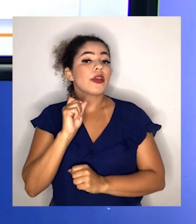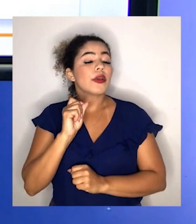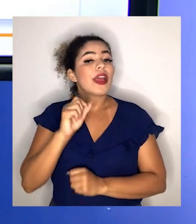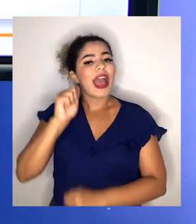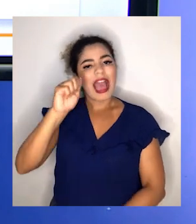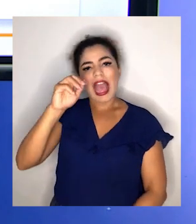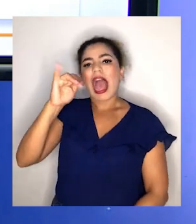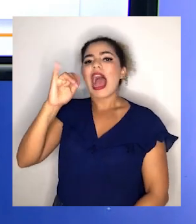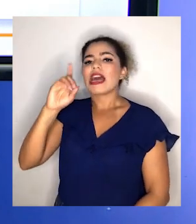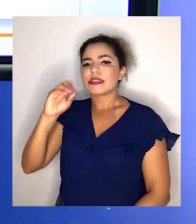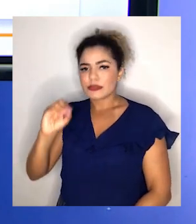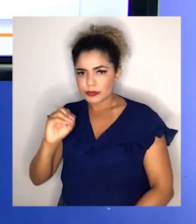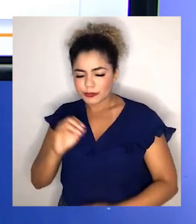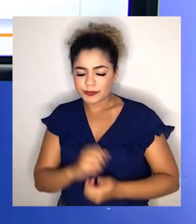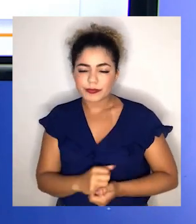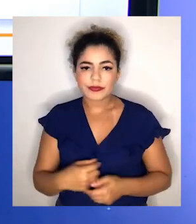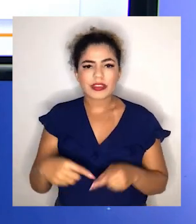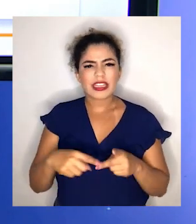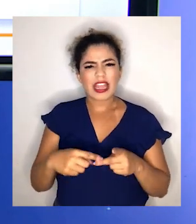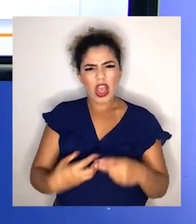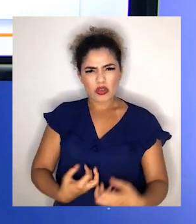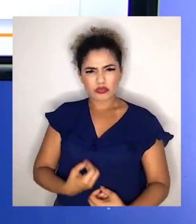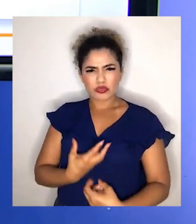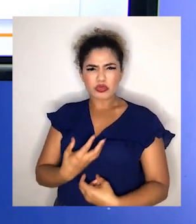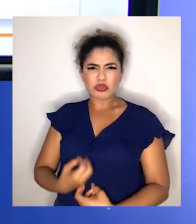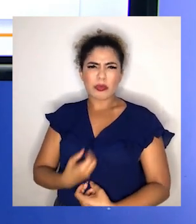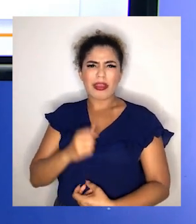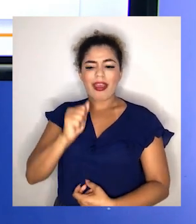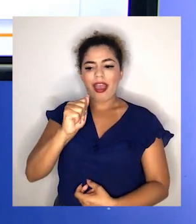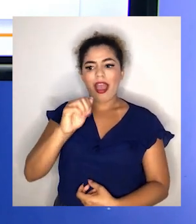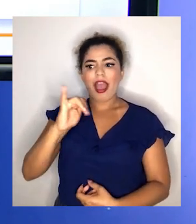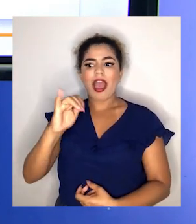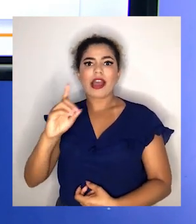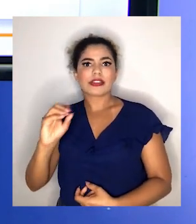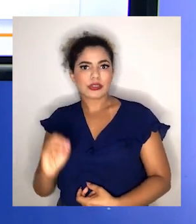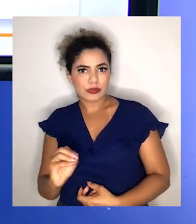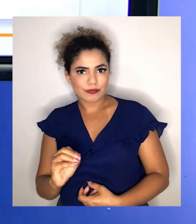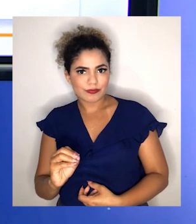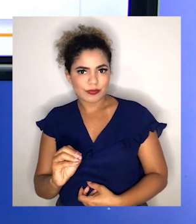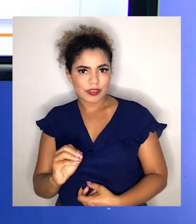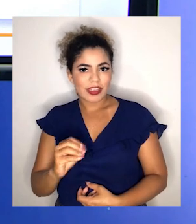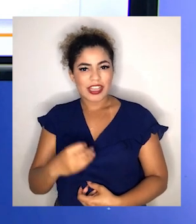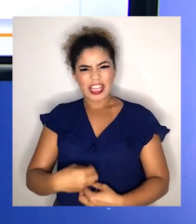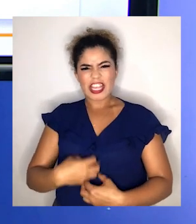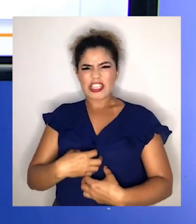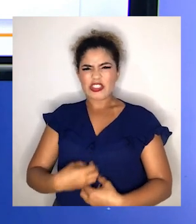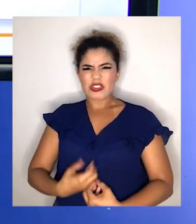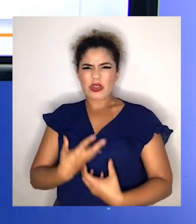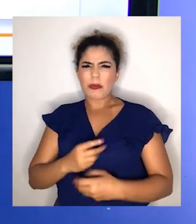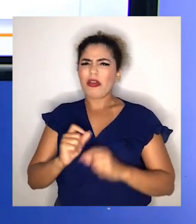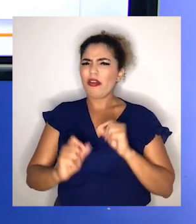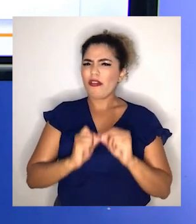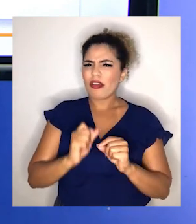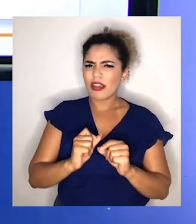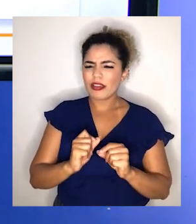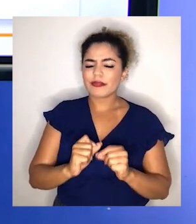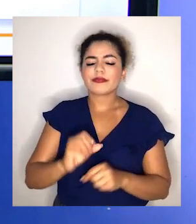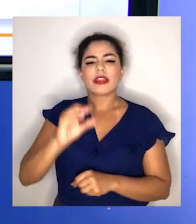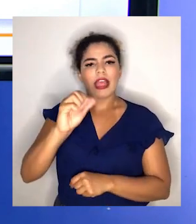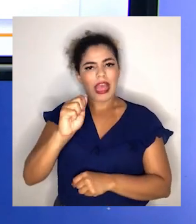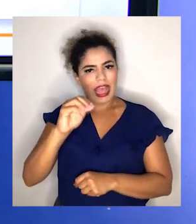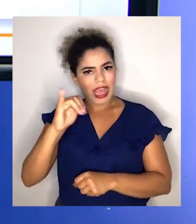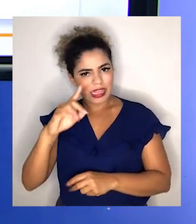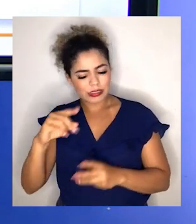pH abaixo de 7. Ácido estomacal, o nome já diz, né? pH extremamente ácido, classificado como